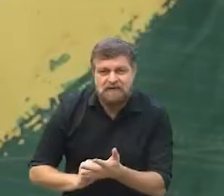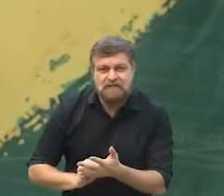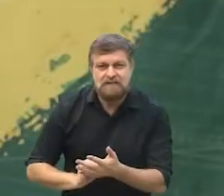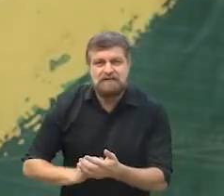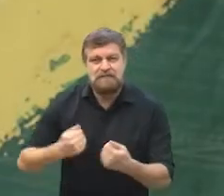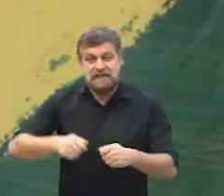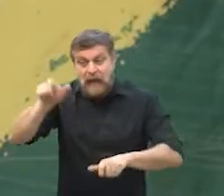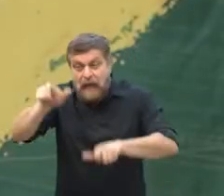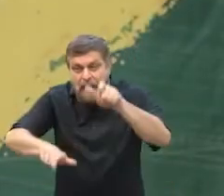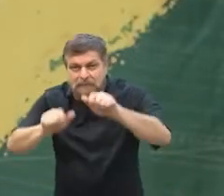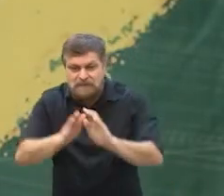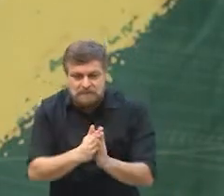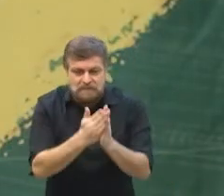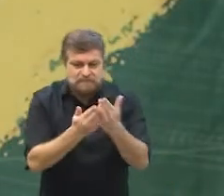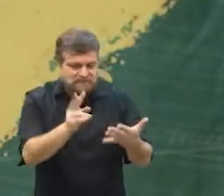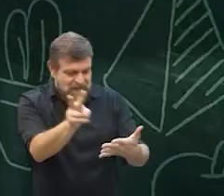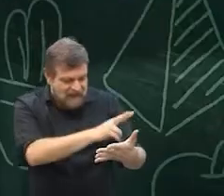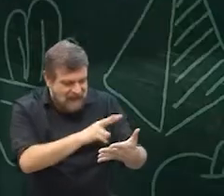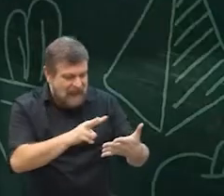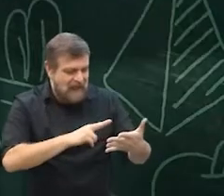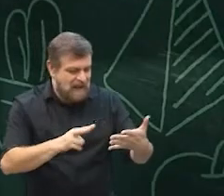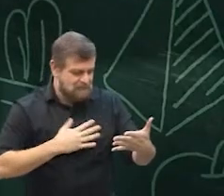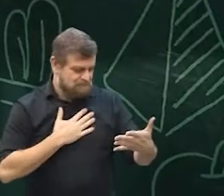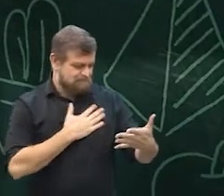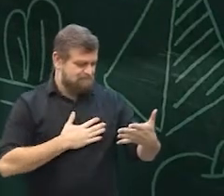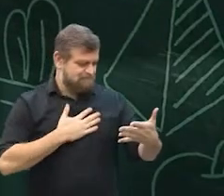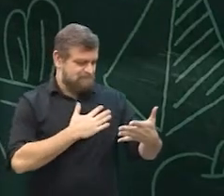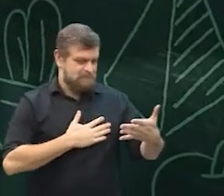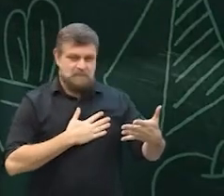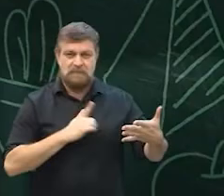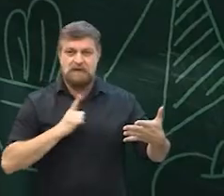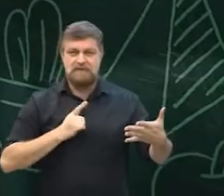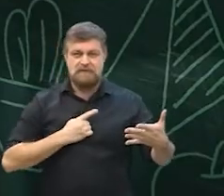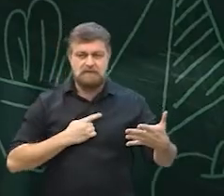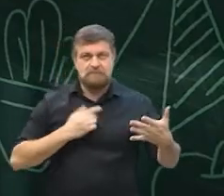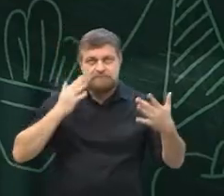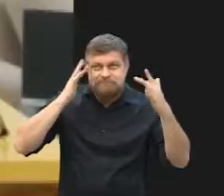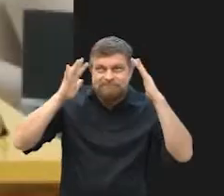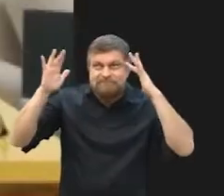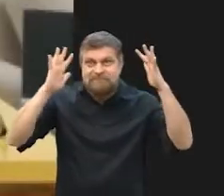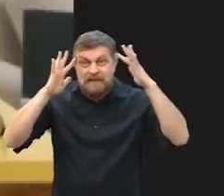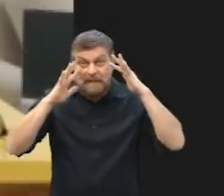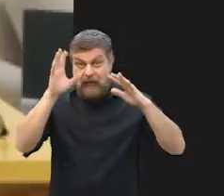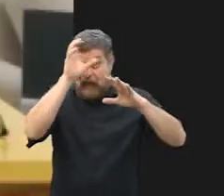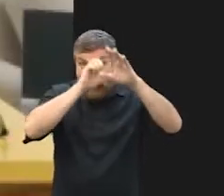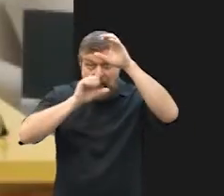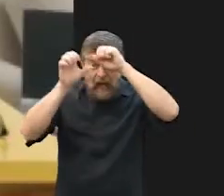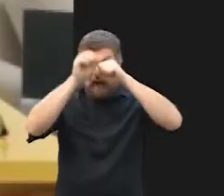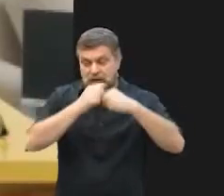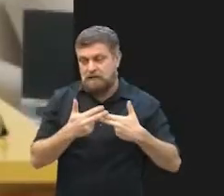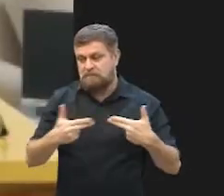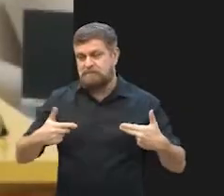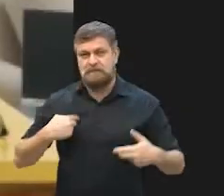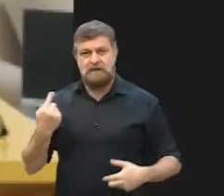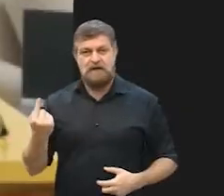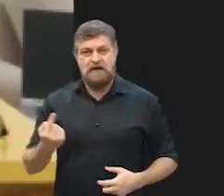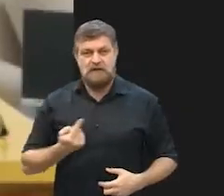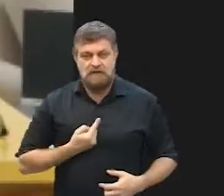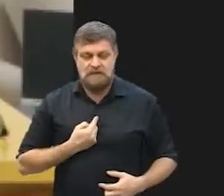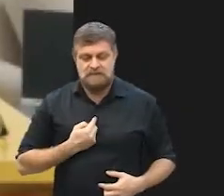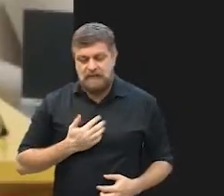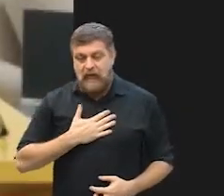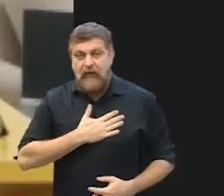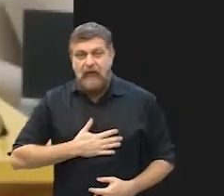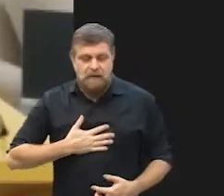que leiam mais, né? Eu acho que a leitura não é só terapêutica, a leitura ensina muita coisa, é um prazer imenso estar em contato com a